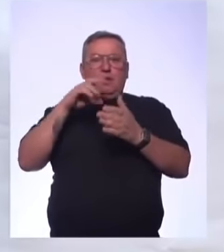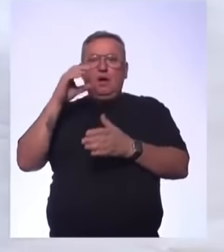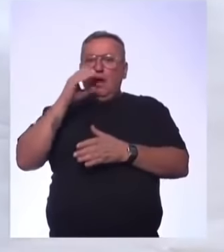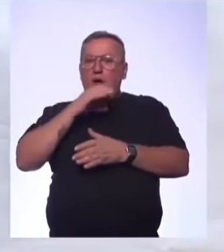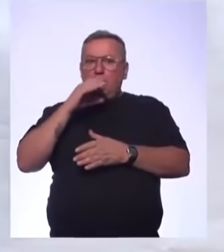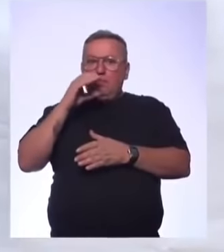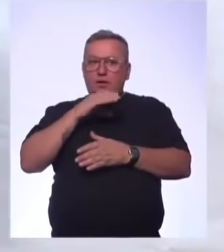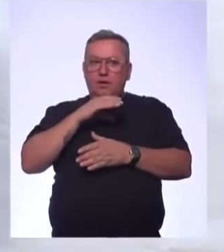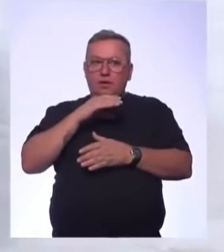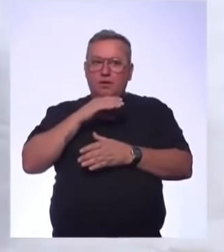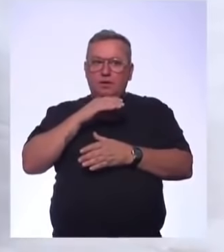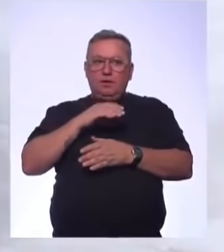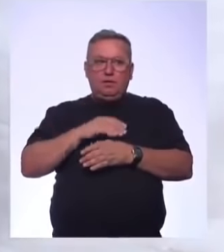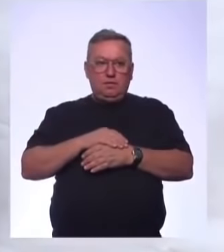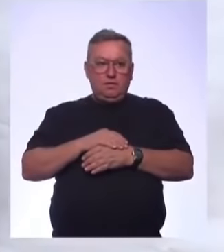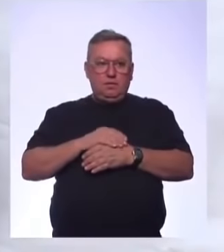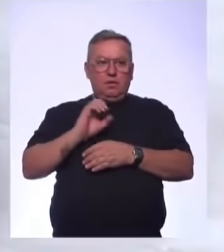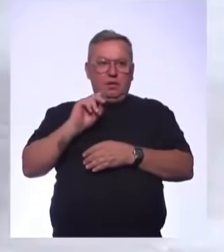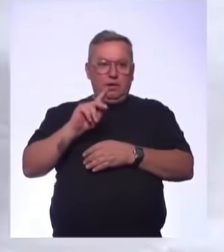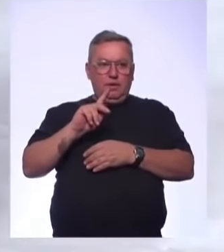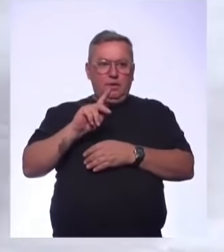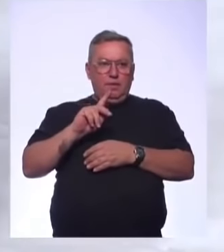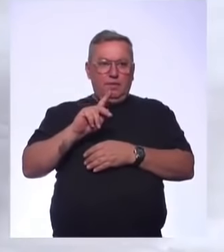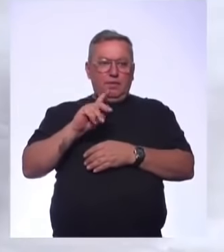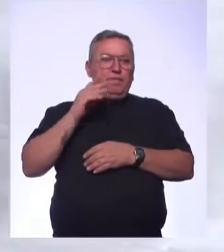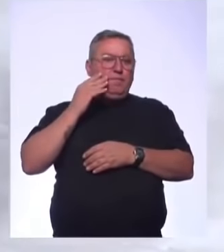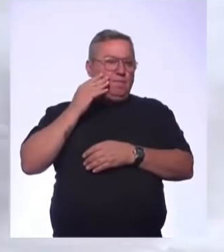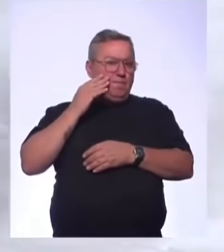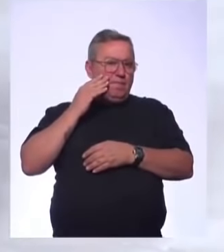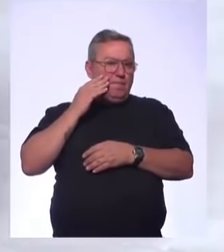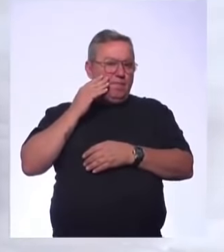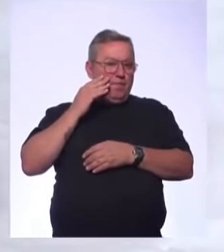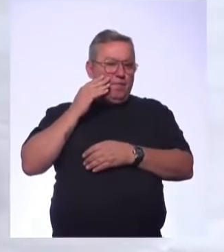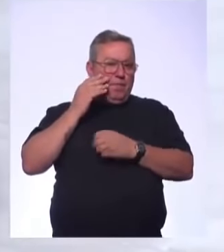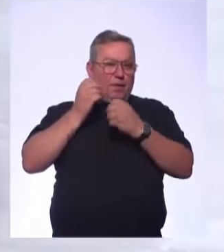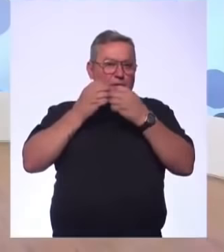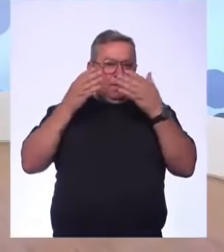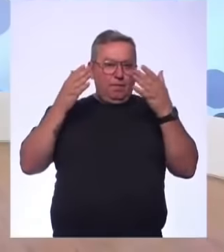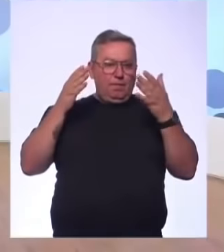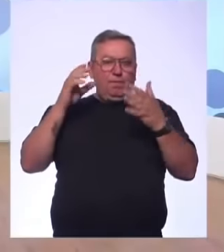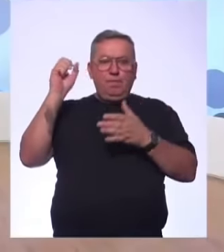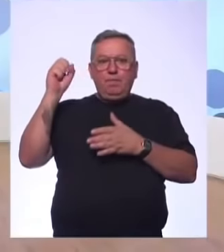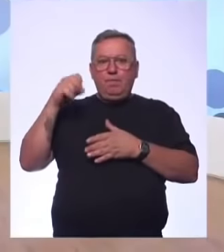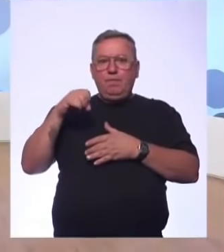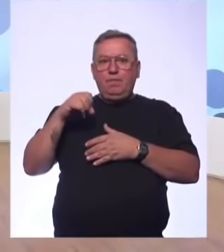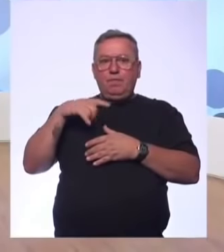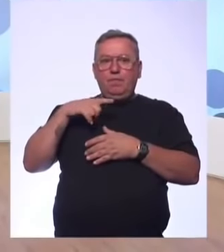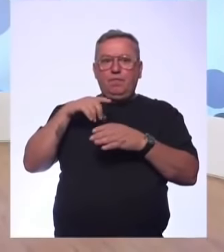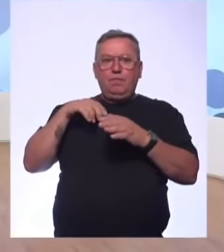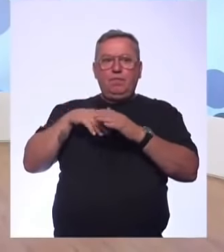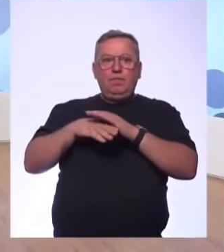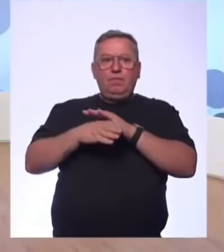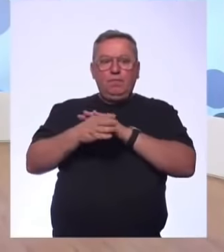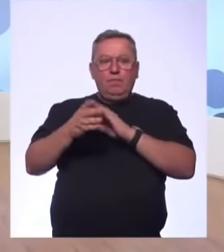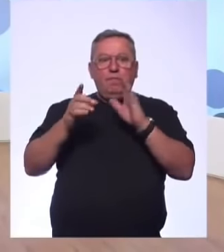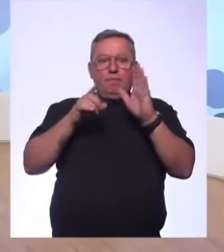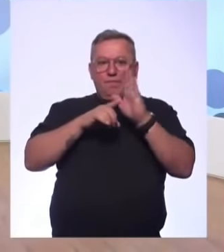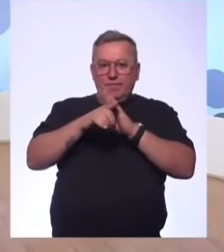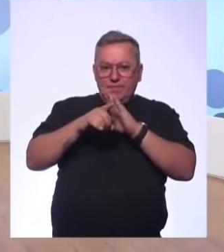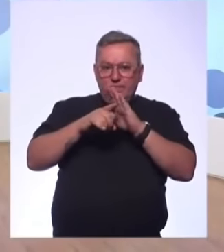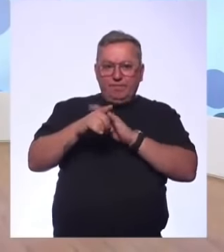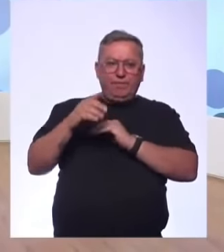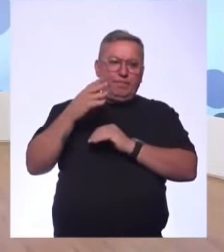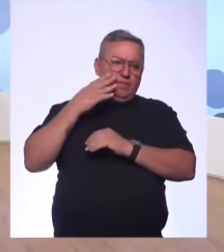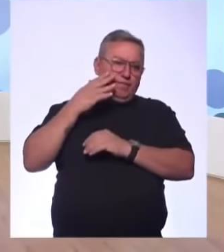leitura rápida do texto, ok? Entenderam? Acho que ficou claro, né, Ed? Sim, eles já estão bem acostumados a responder essa pergunta. Né, essa pergunta,